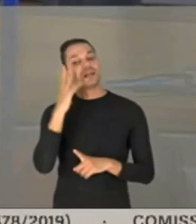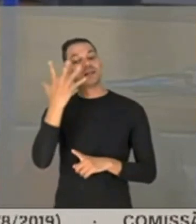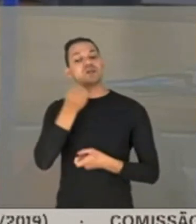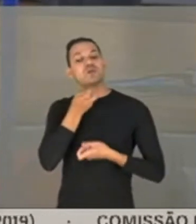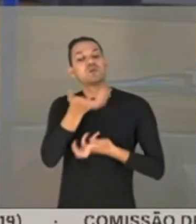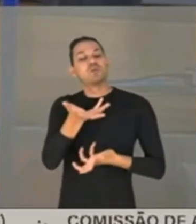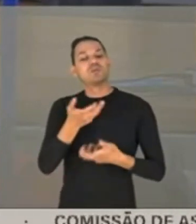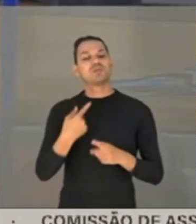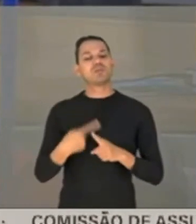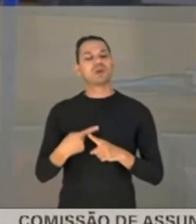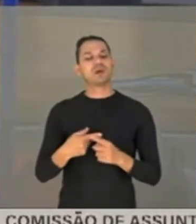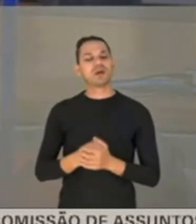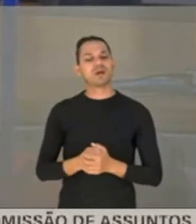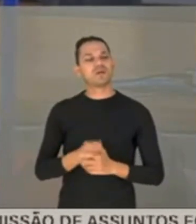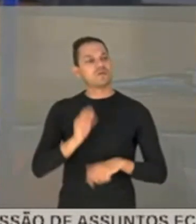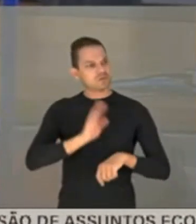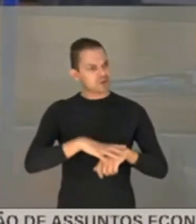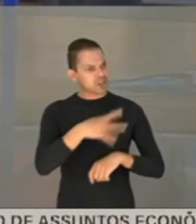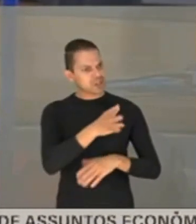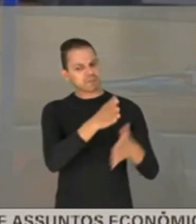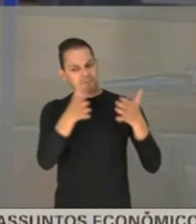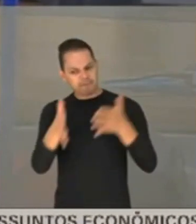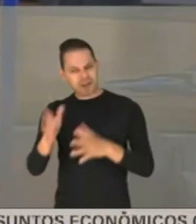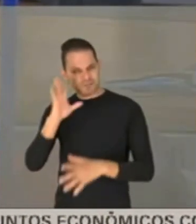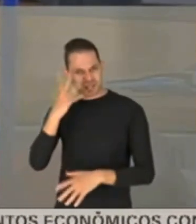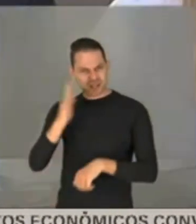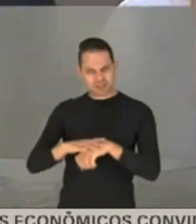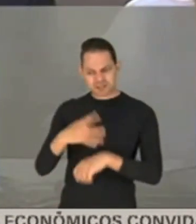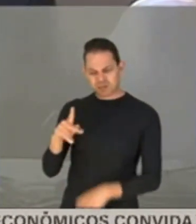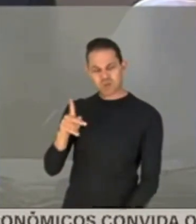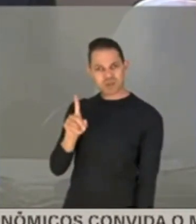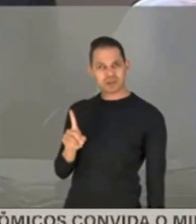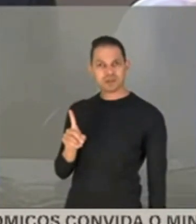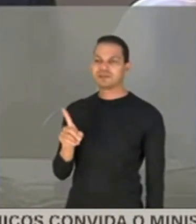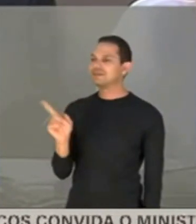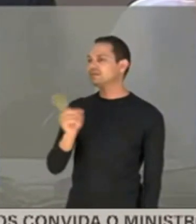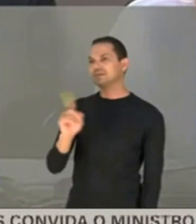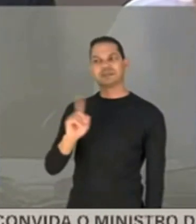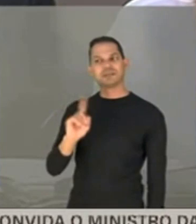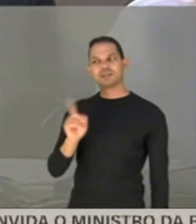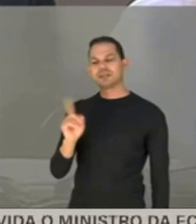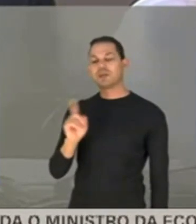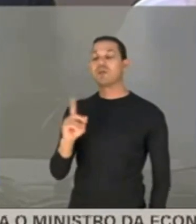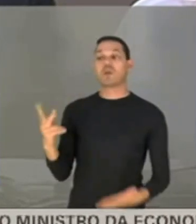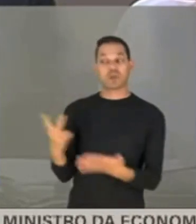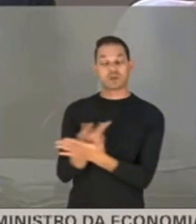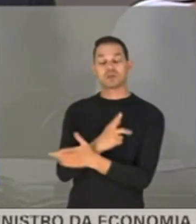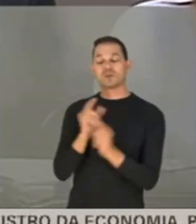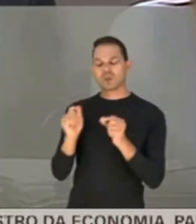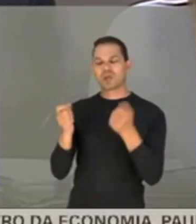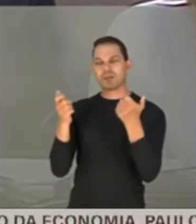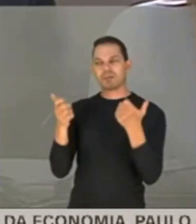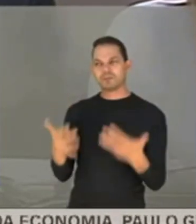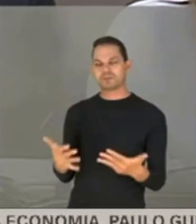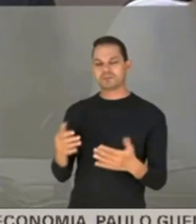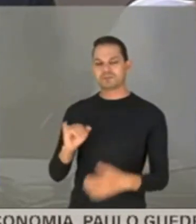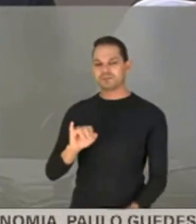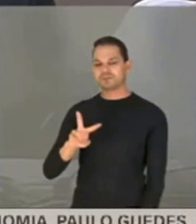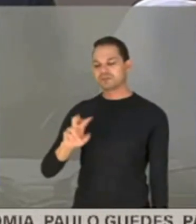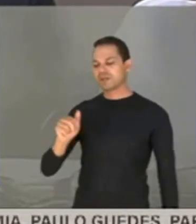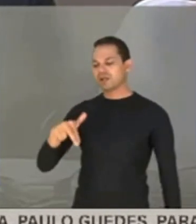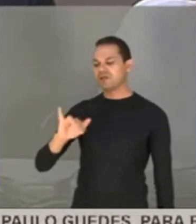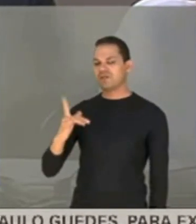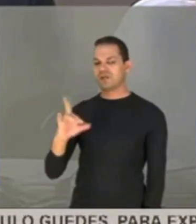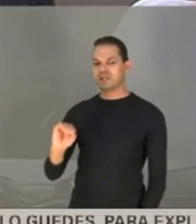depor? Vocês participaram dessa decisão dele? Não, Excelência. O que aconteceu com o senhor Ivanildo, né?